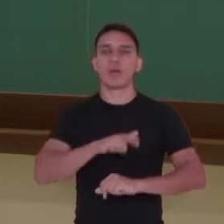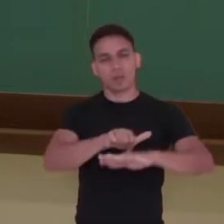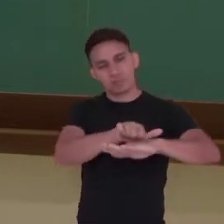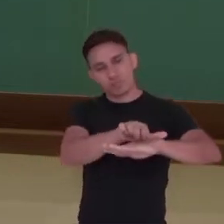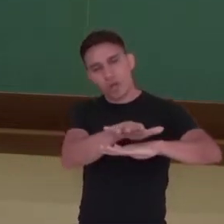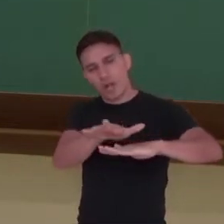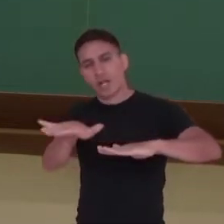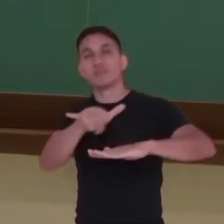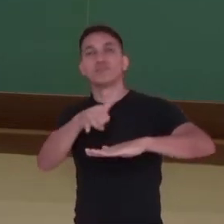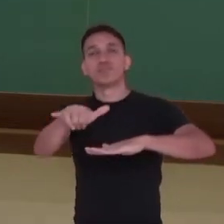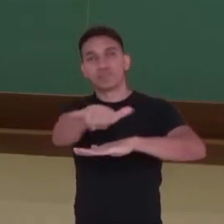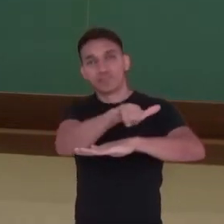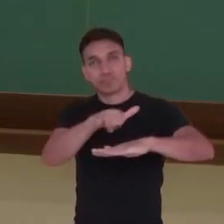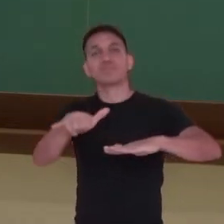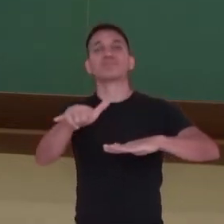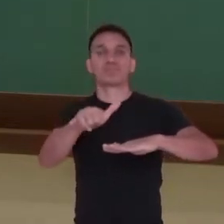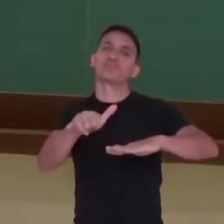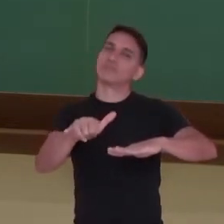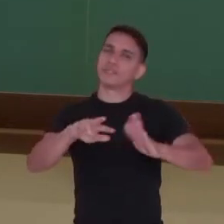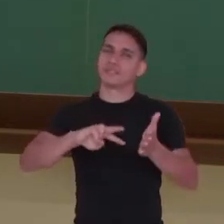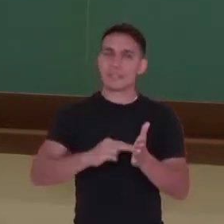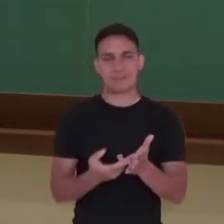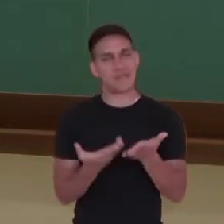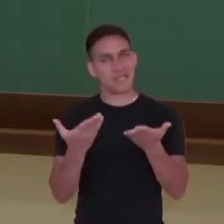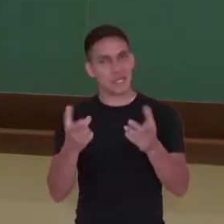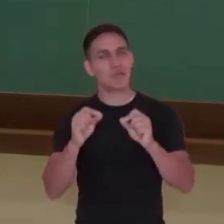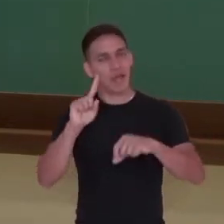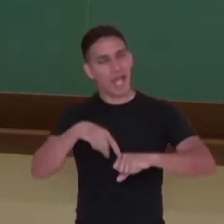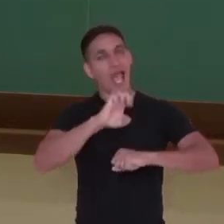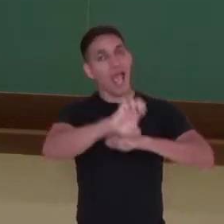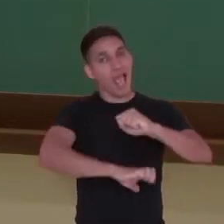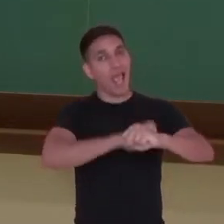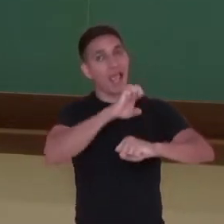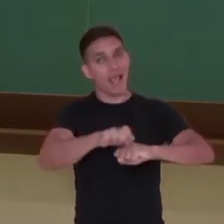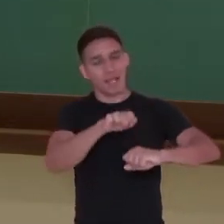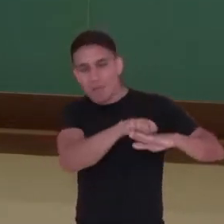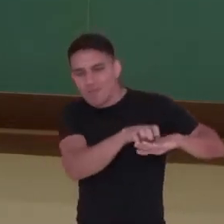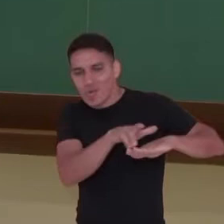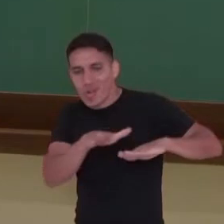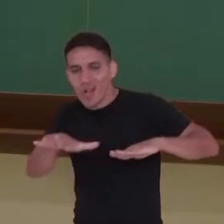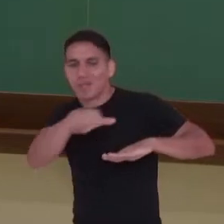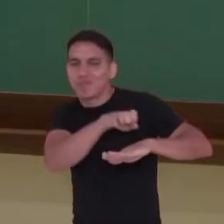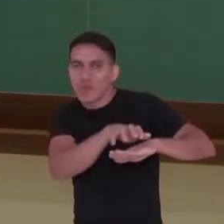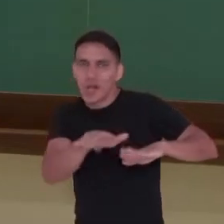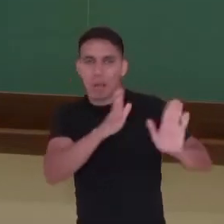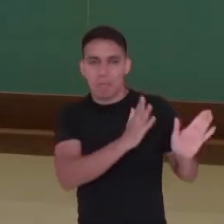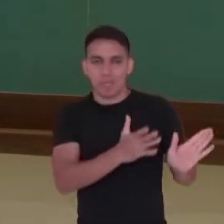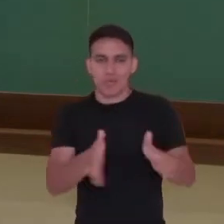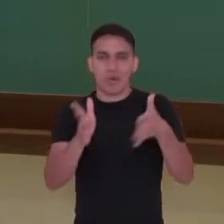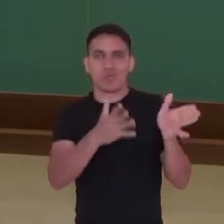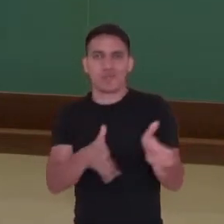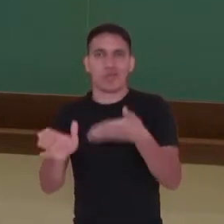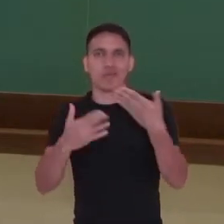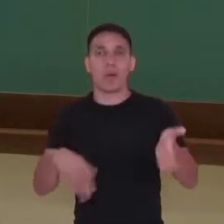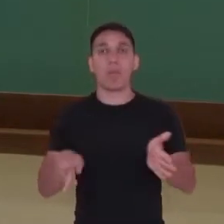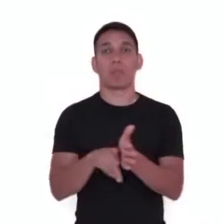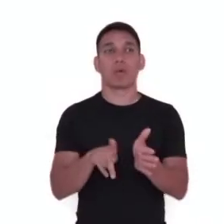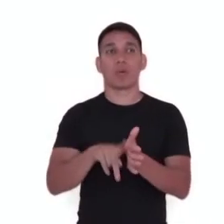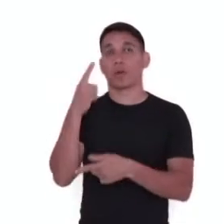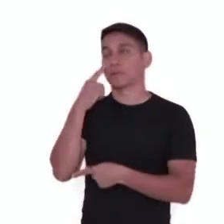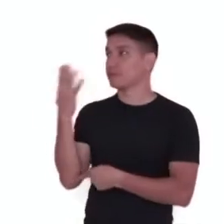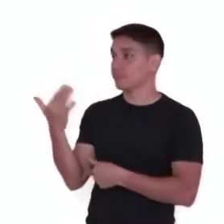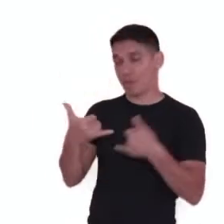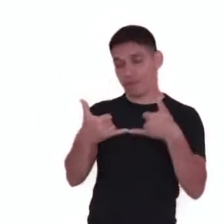a passagem da corrente elétrica, ou seja, os elétrons vão circular ordenadamente por